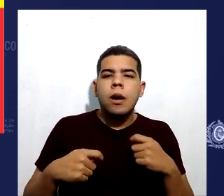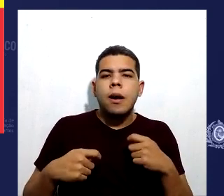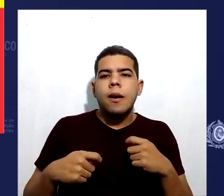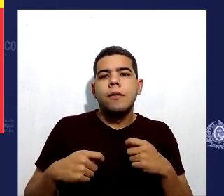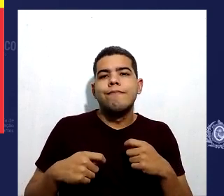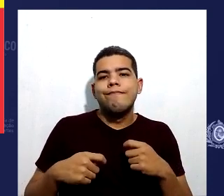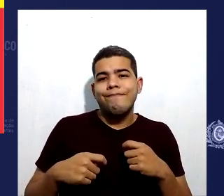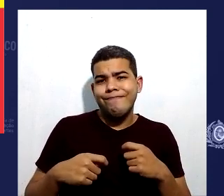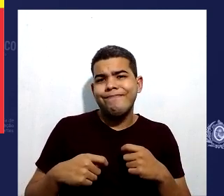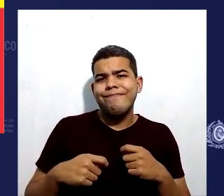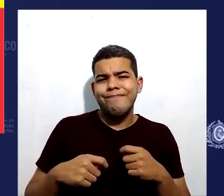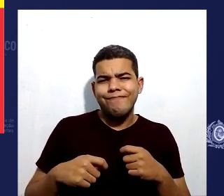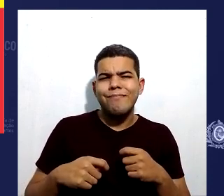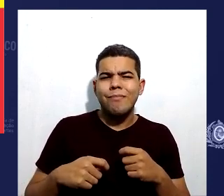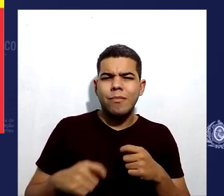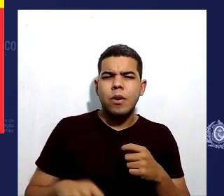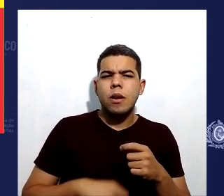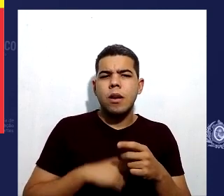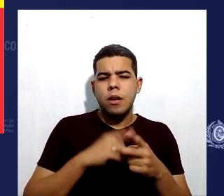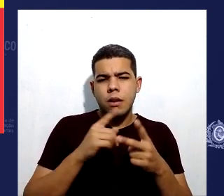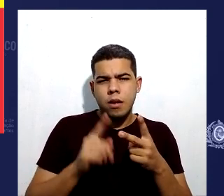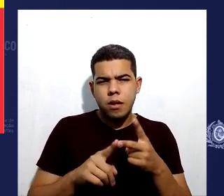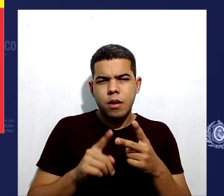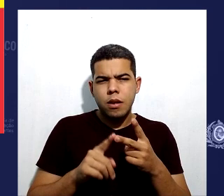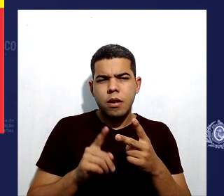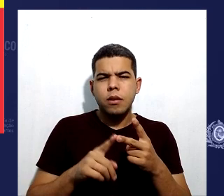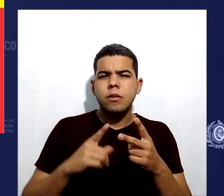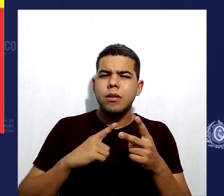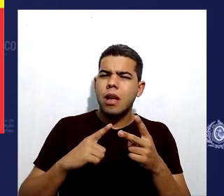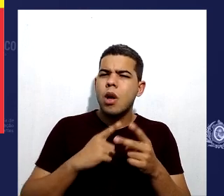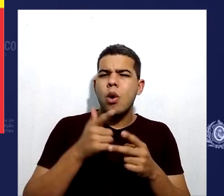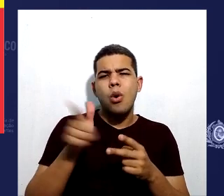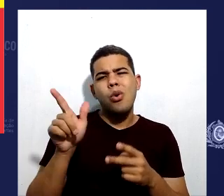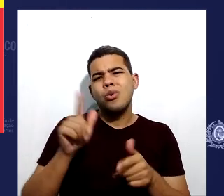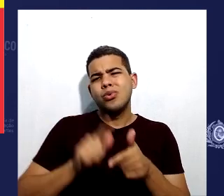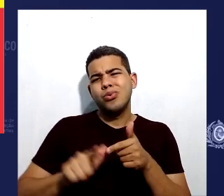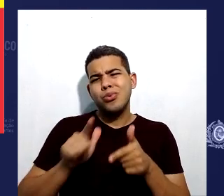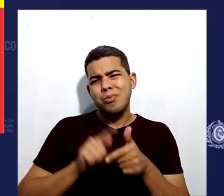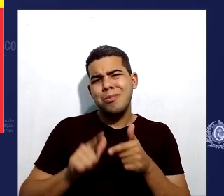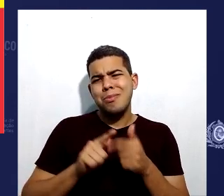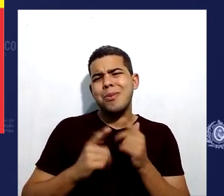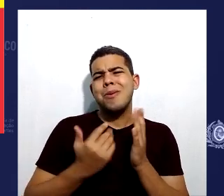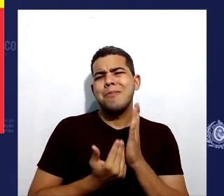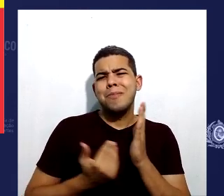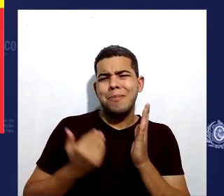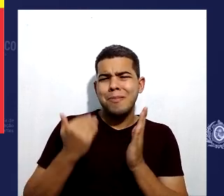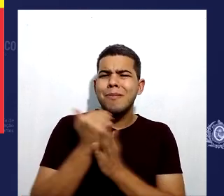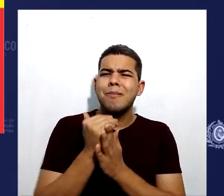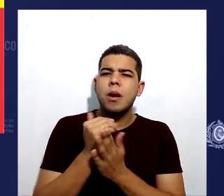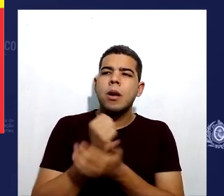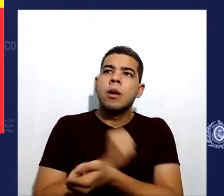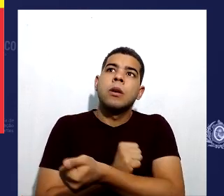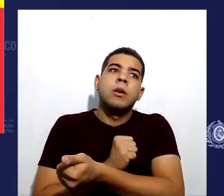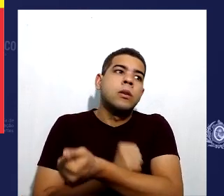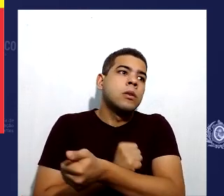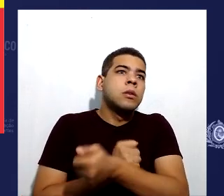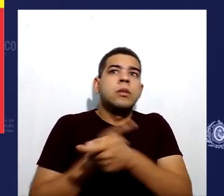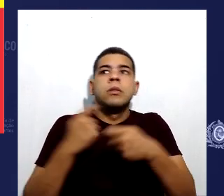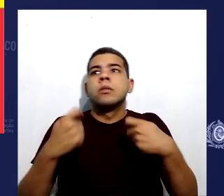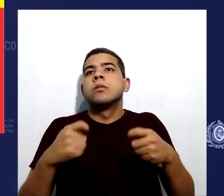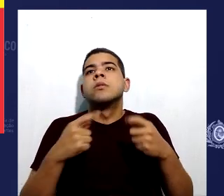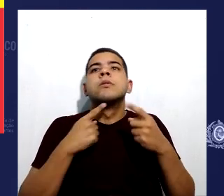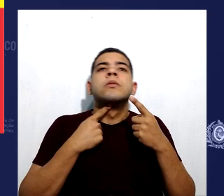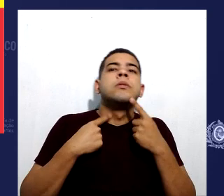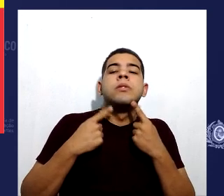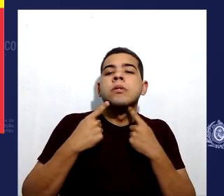aí sim vai para o lado psíquico e vem todos os problemas de dependência química que vão afetar